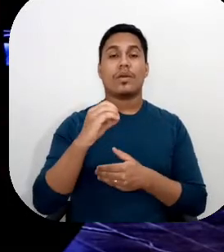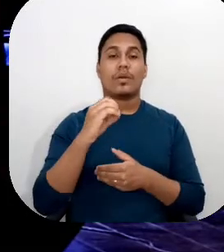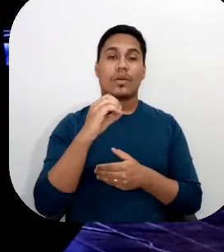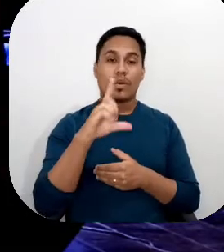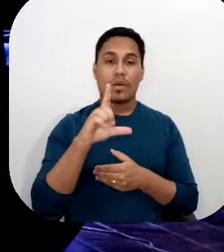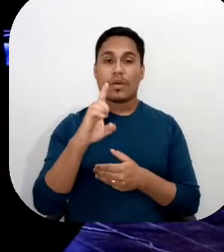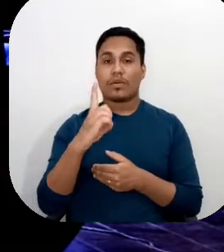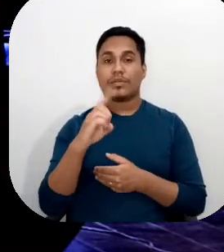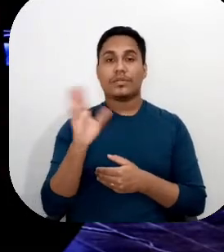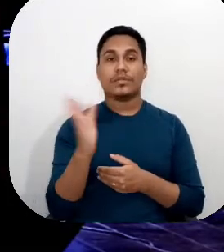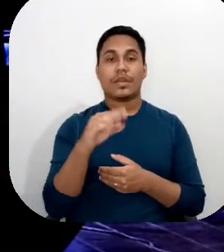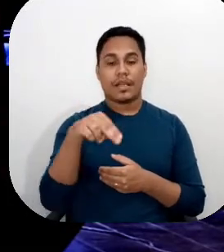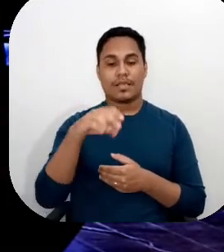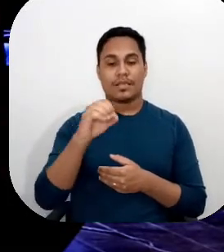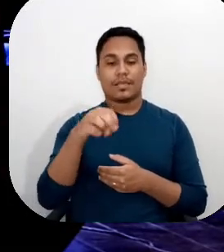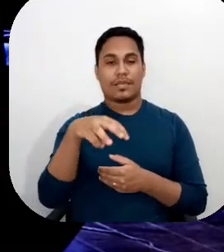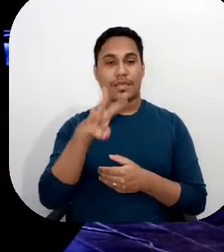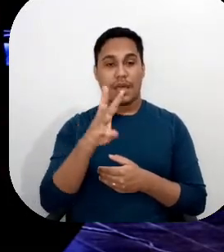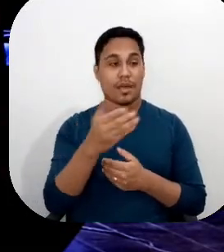do Glauber.